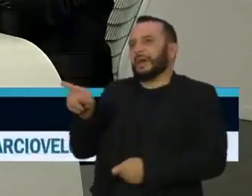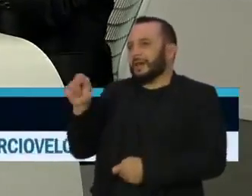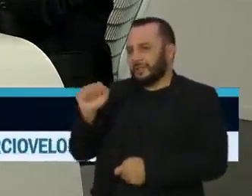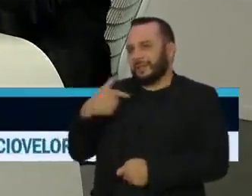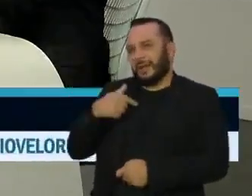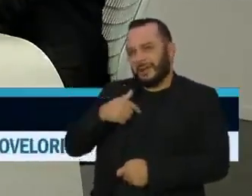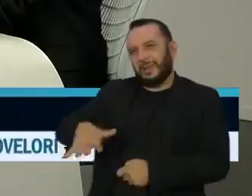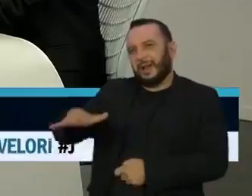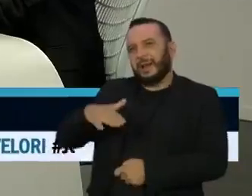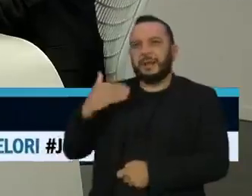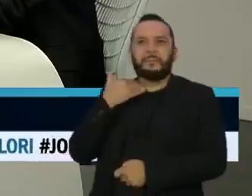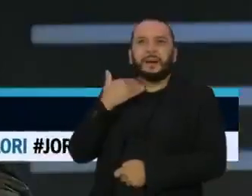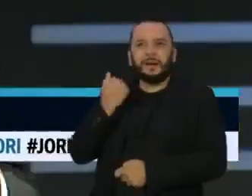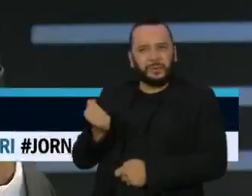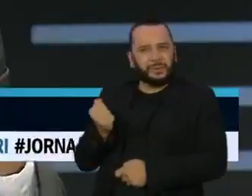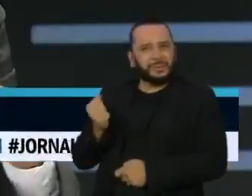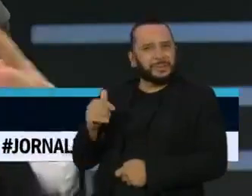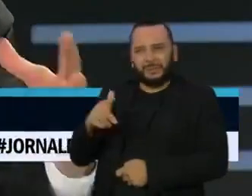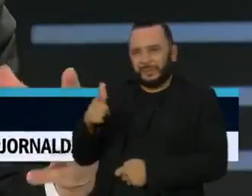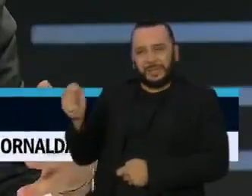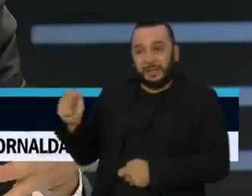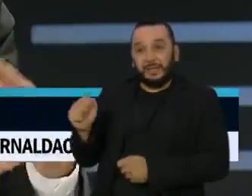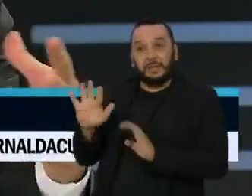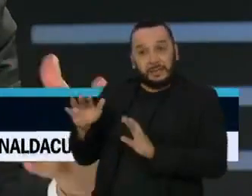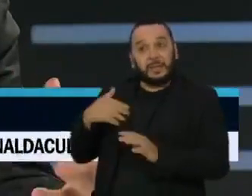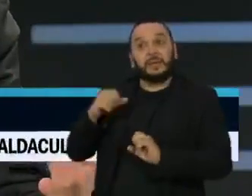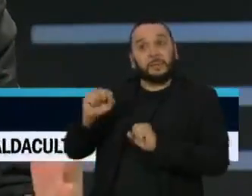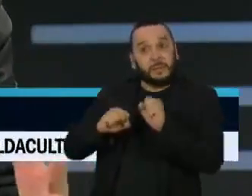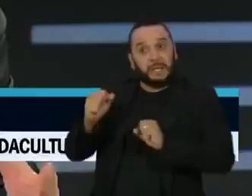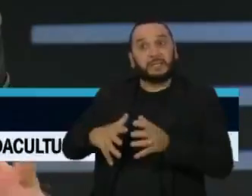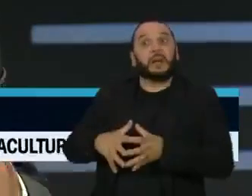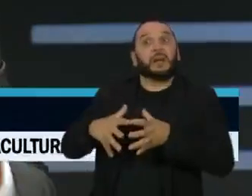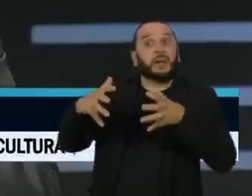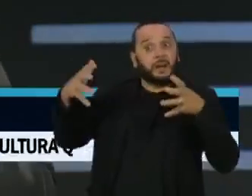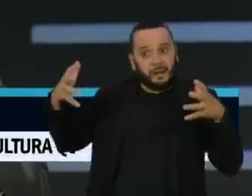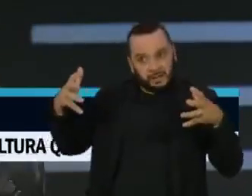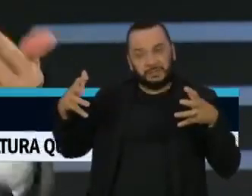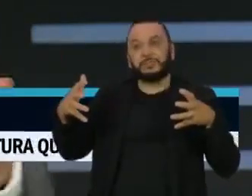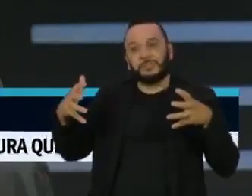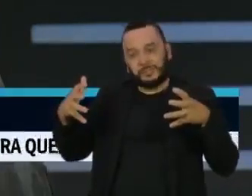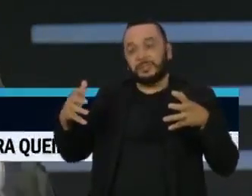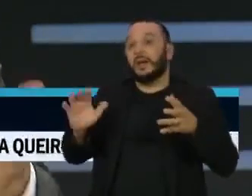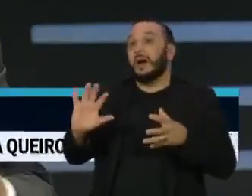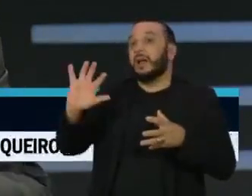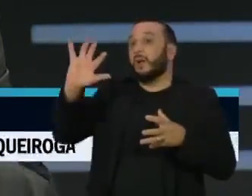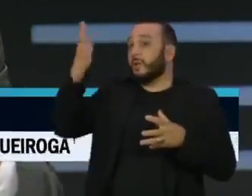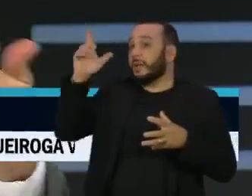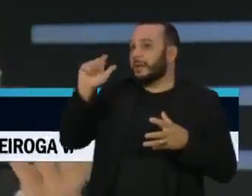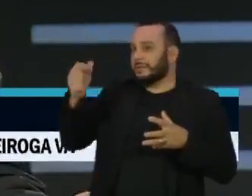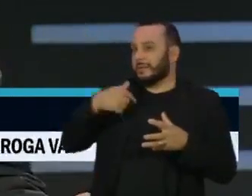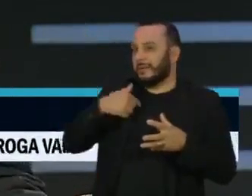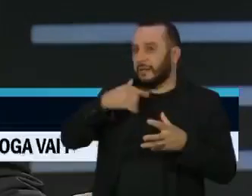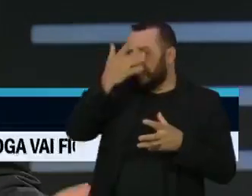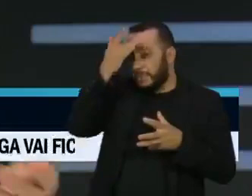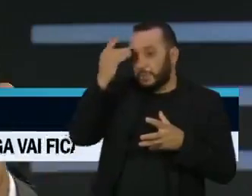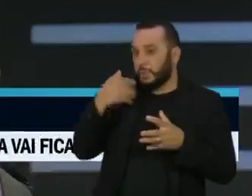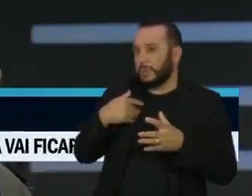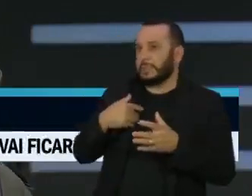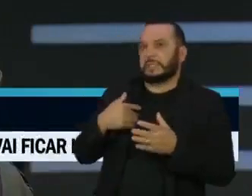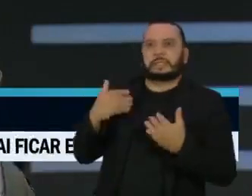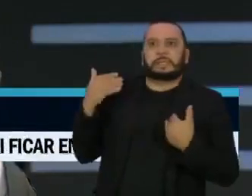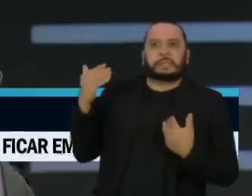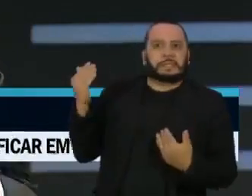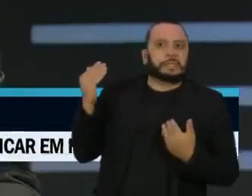é chinês como eu tô falando de um gigante dentro de um ambiente pouco conhecido as especulações foram milhares